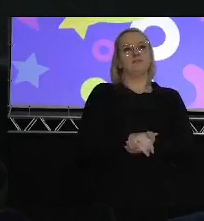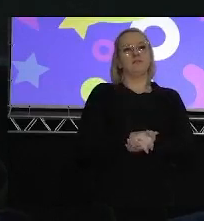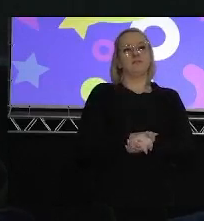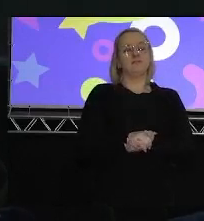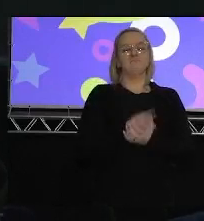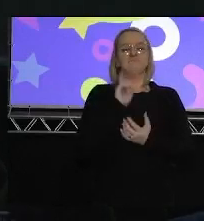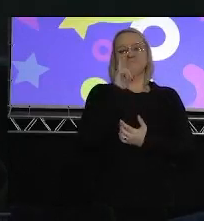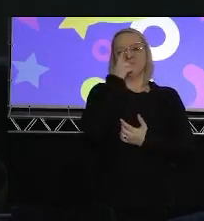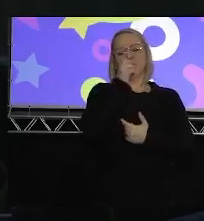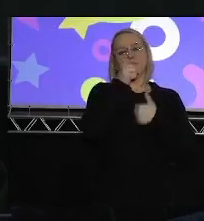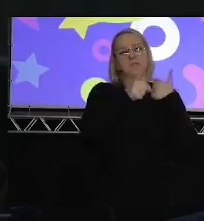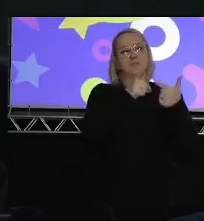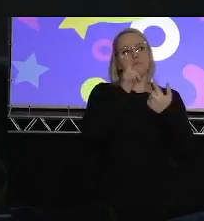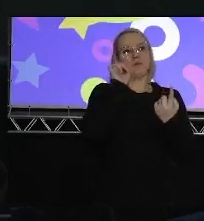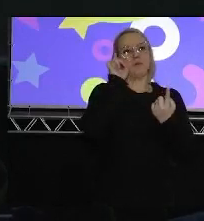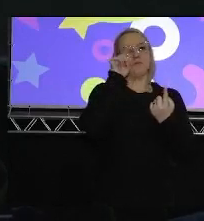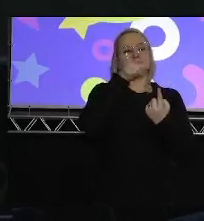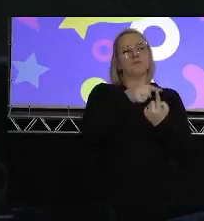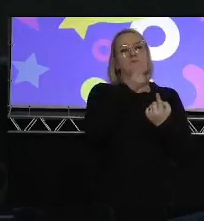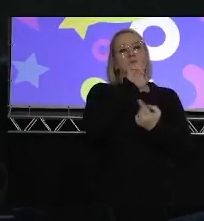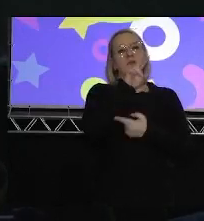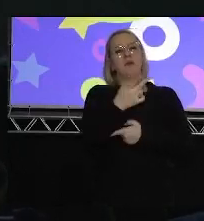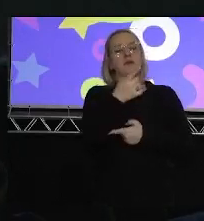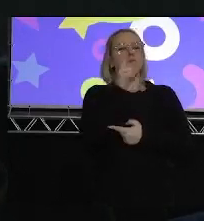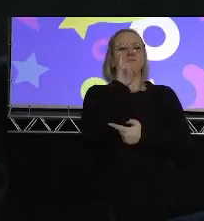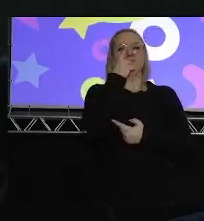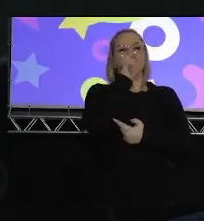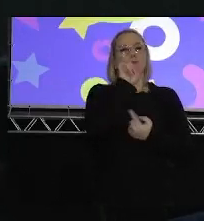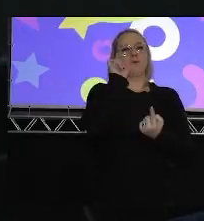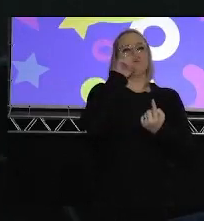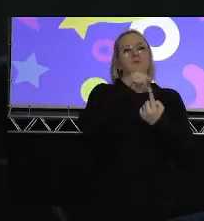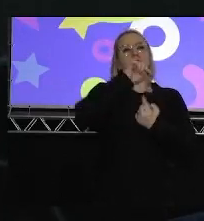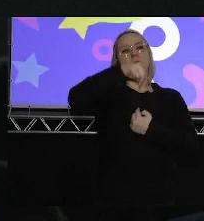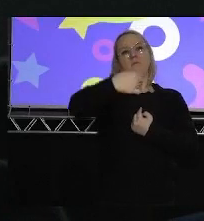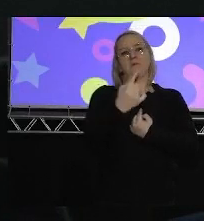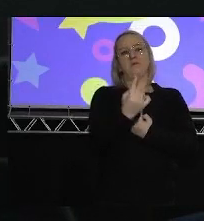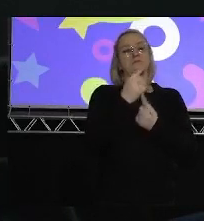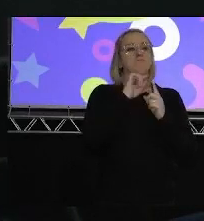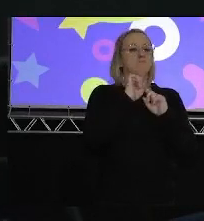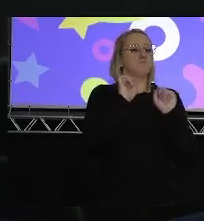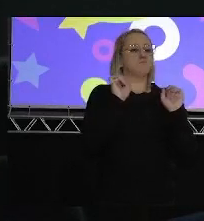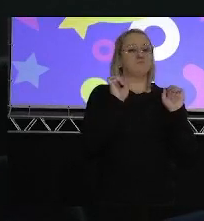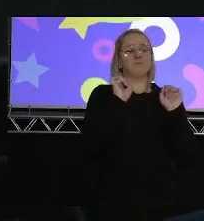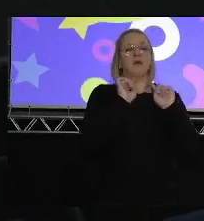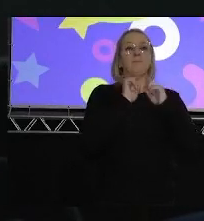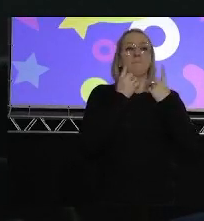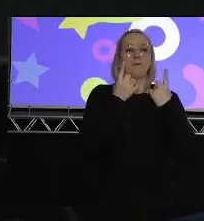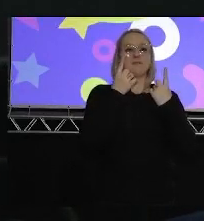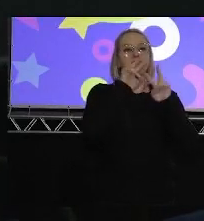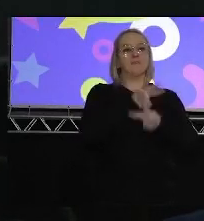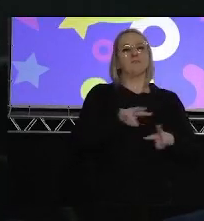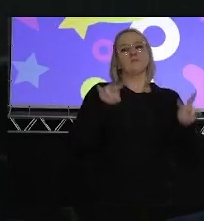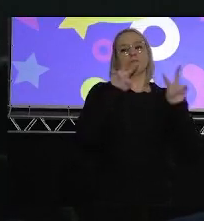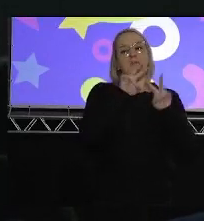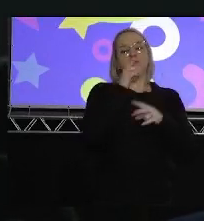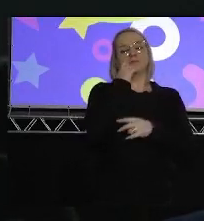Não consegui trabalhar para o objetivo de RH, não consegui trabalhar para outro objetivo. Consigo dar essa visibilidade.